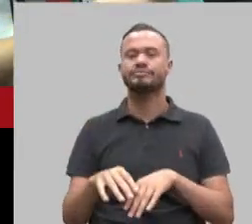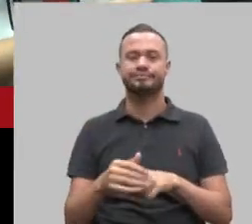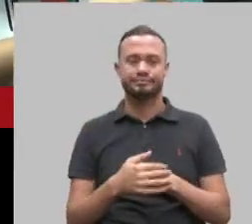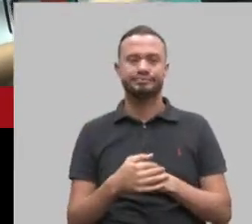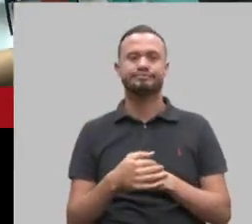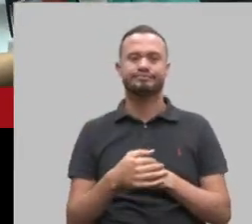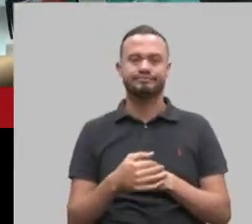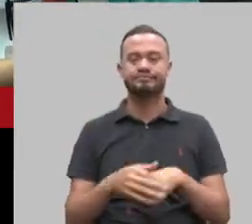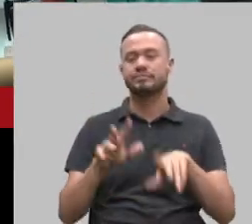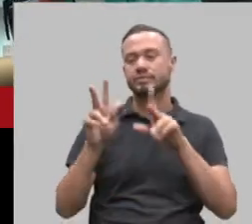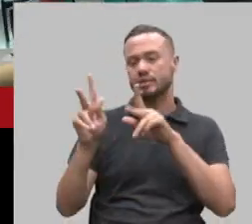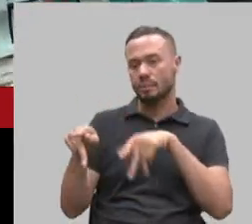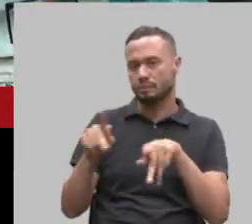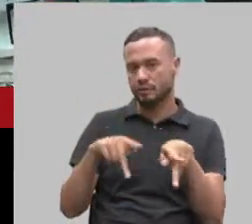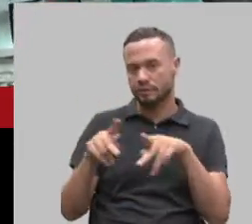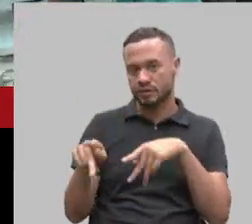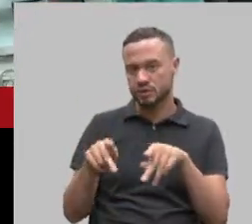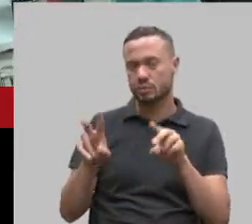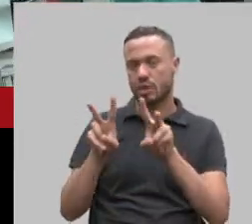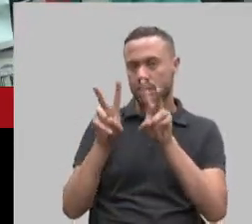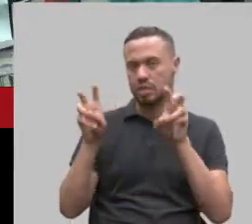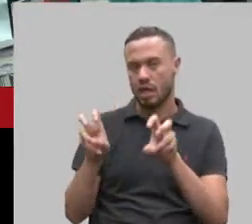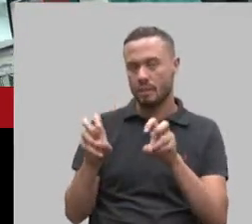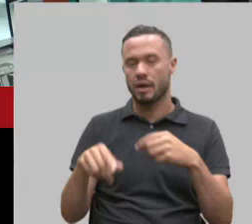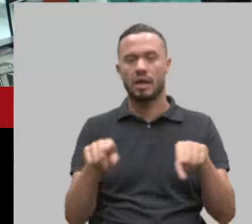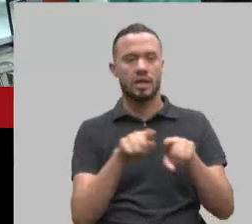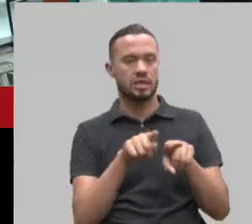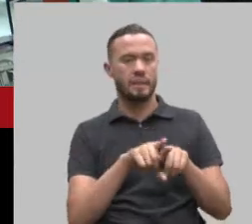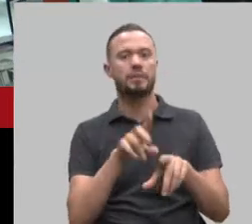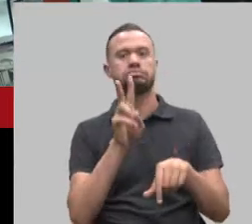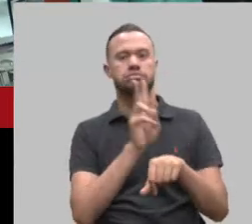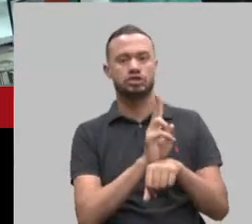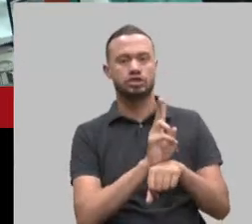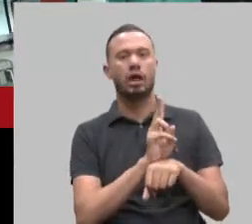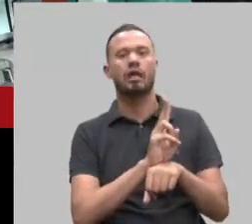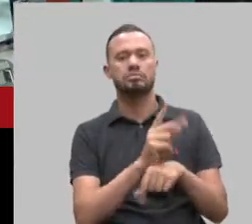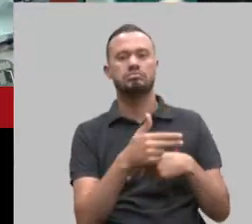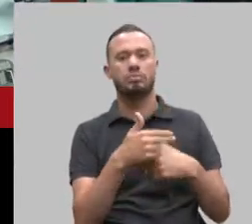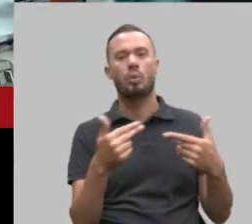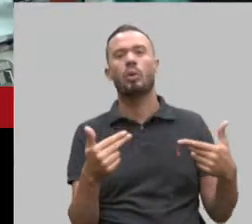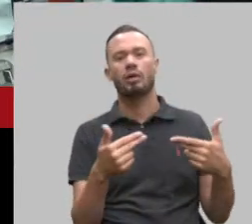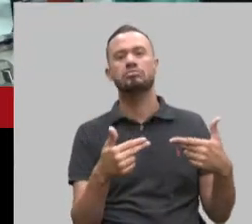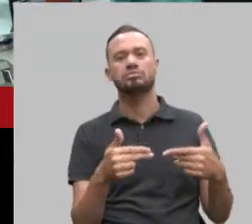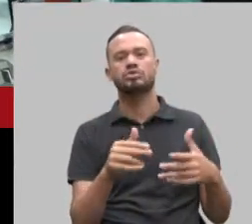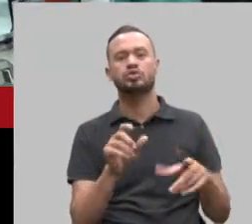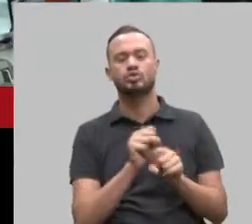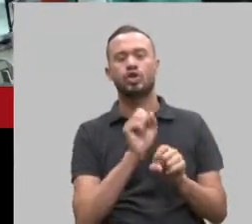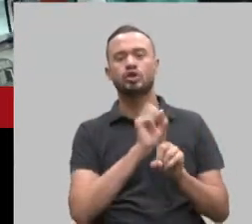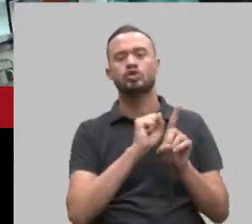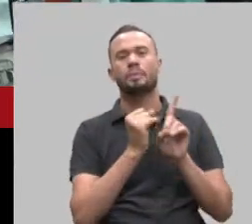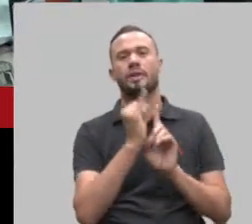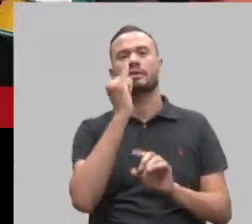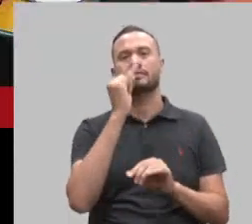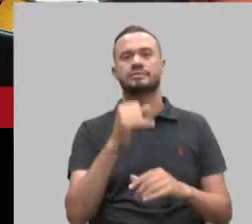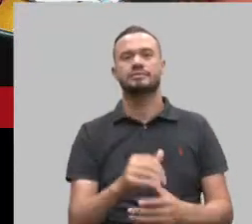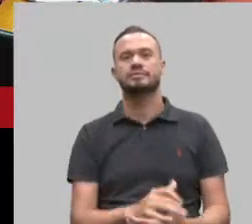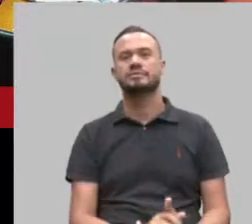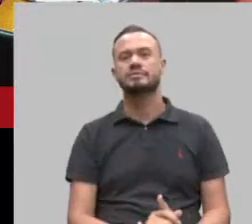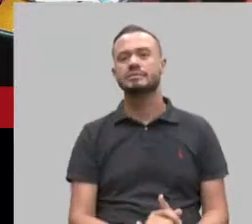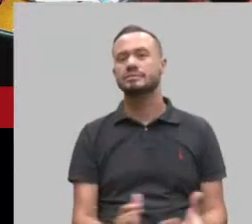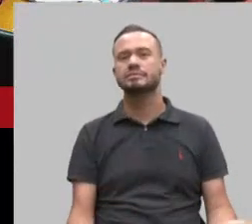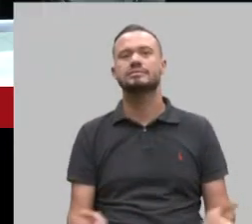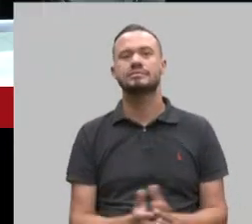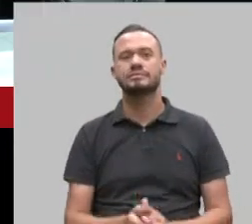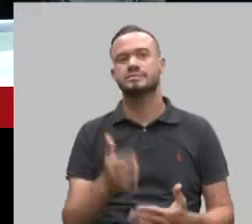professores para abordar esses temas tanto da direção de implementar essa disciplina junto com a Superintendência